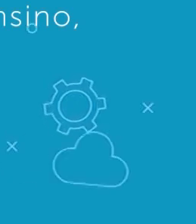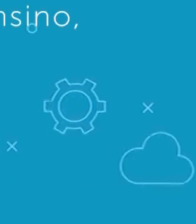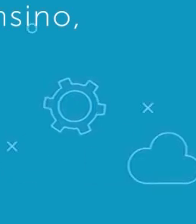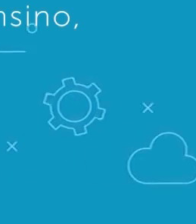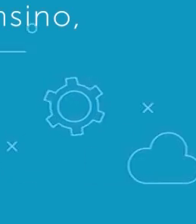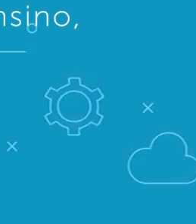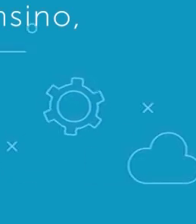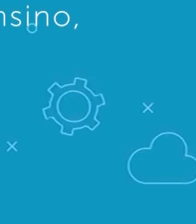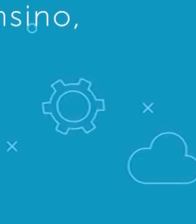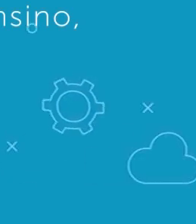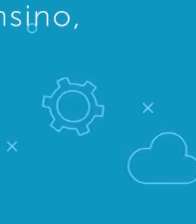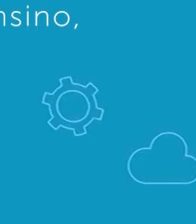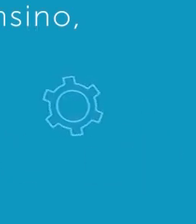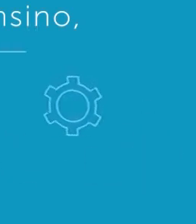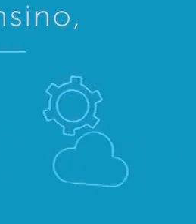E aí